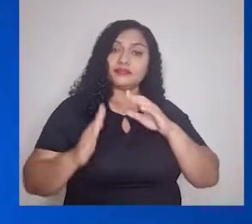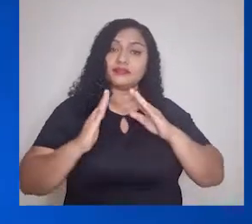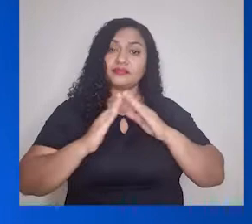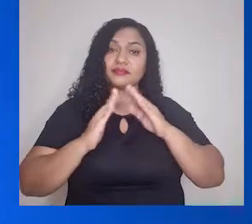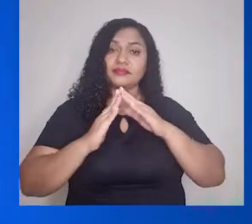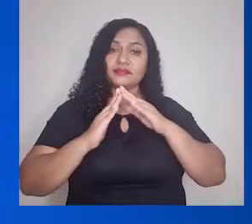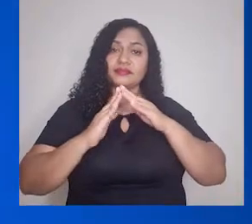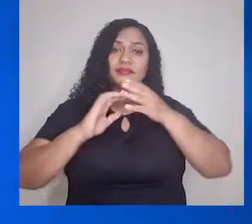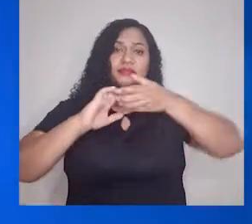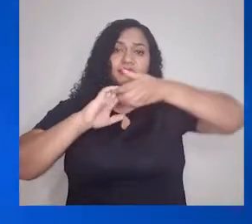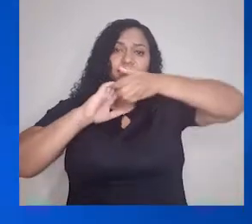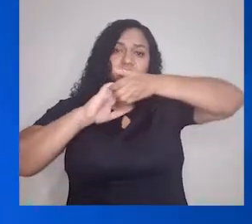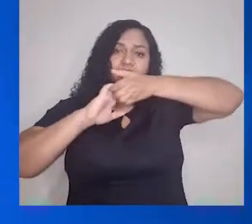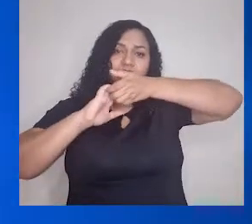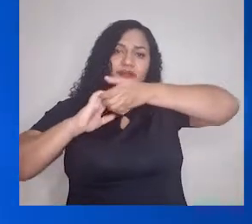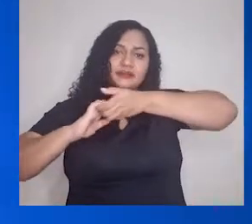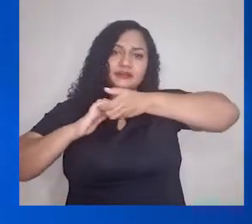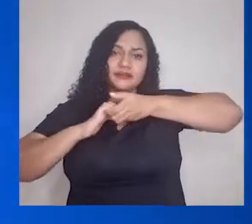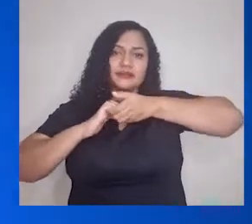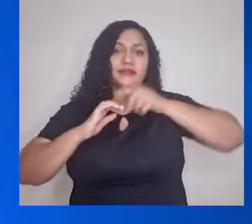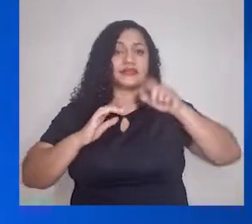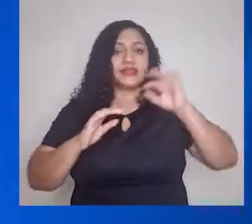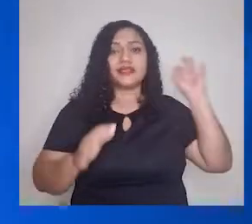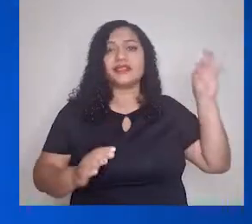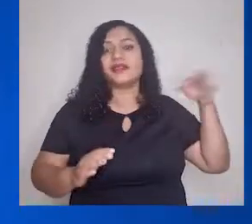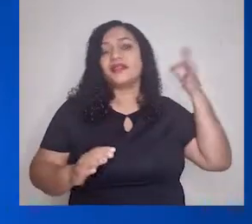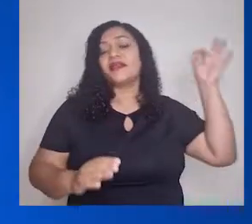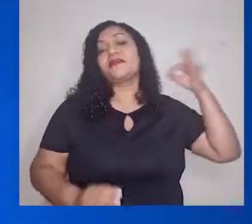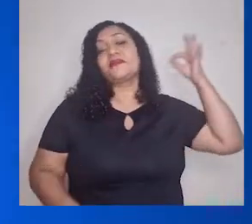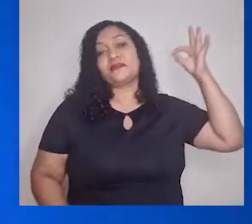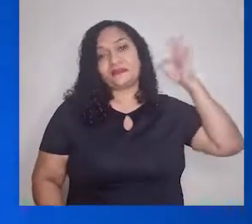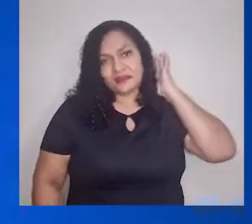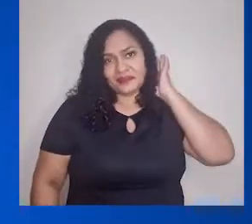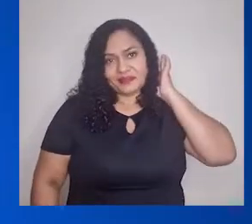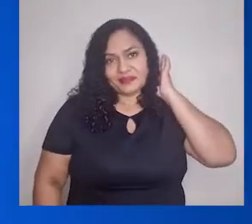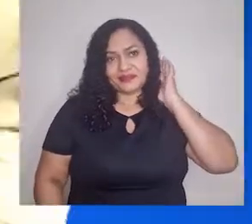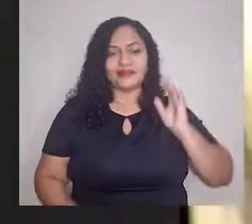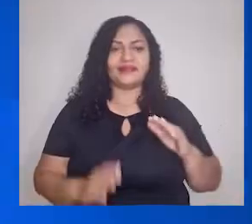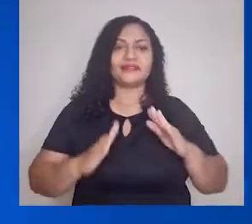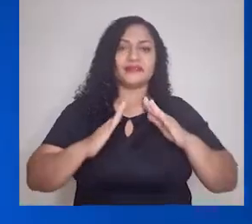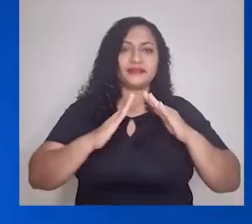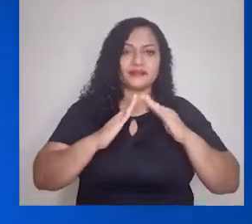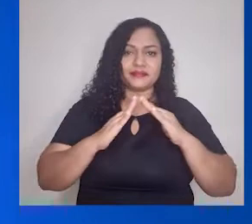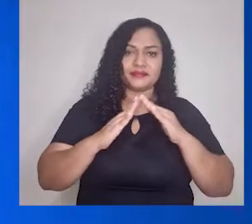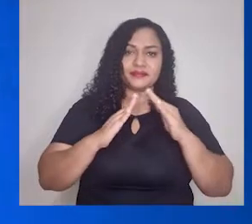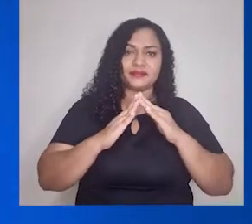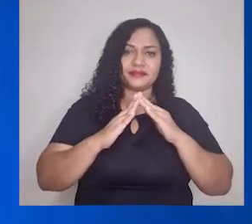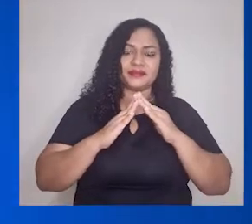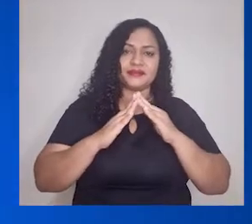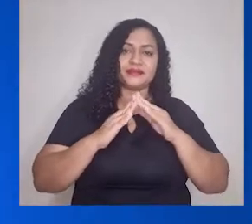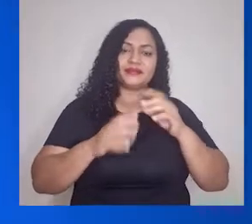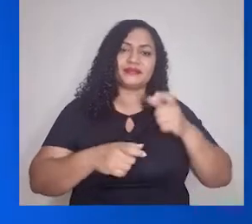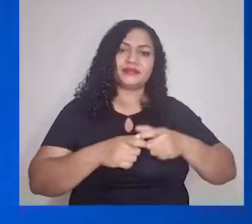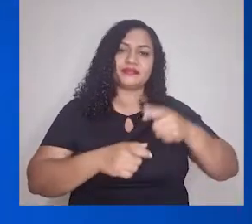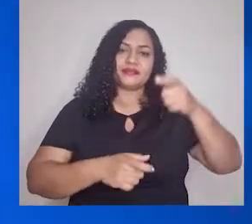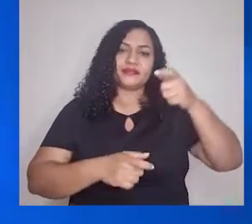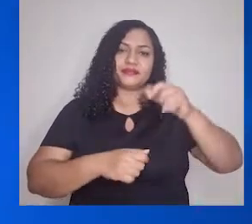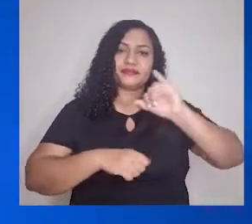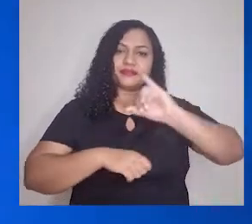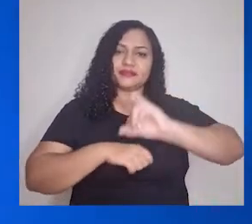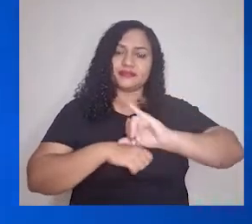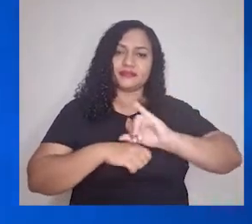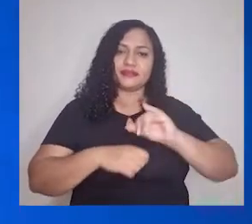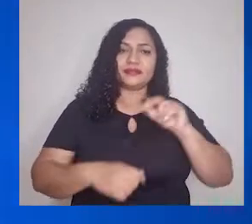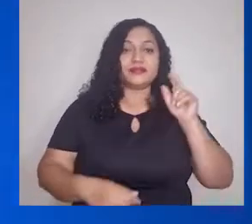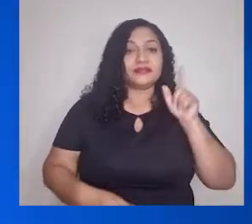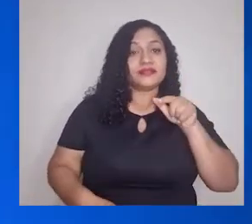a casa de telha. Quem mora nela é a abelha. Essa é a casa de lata.